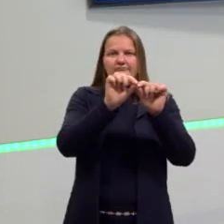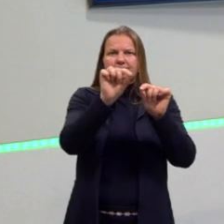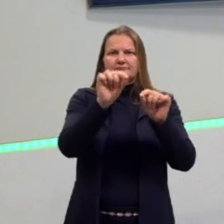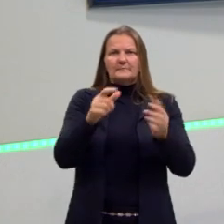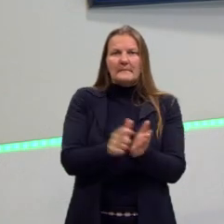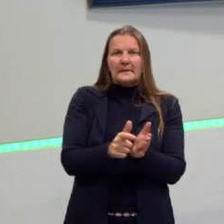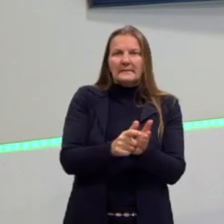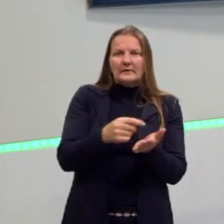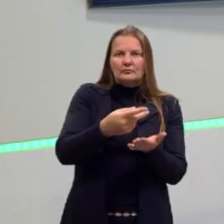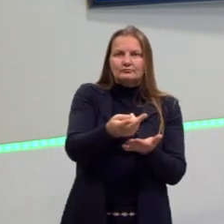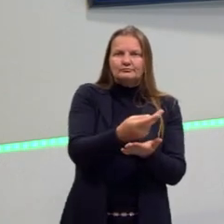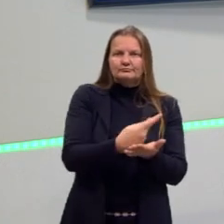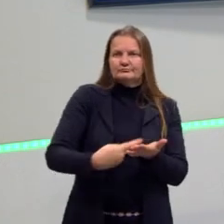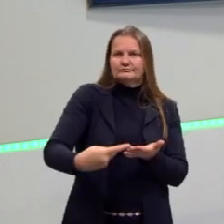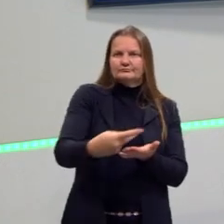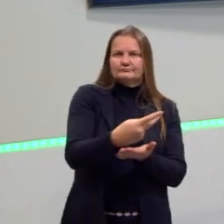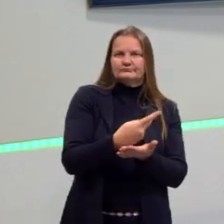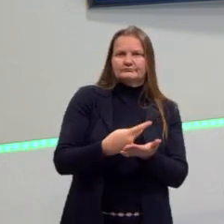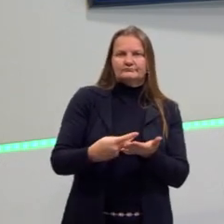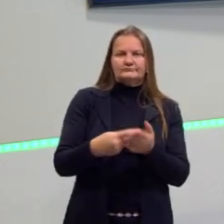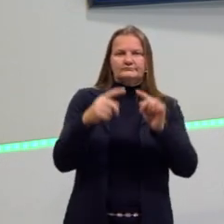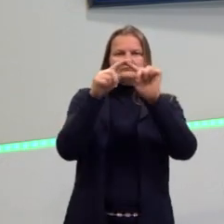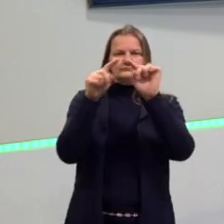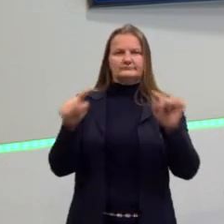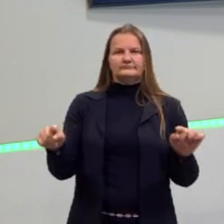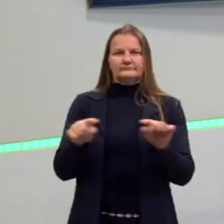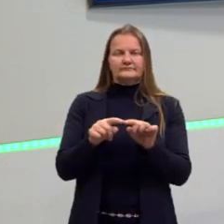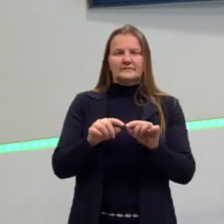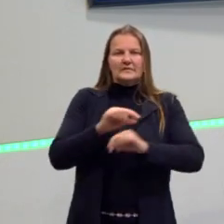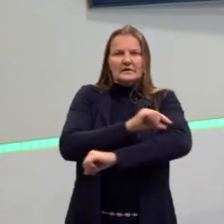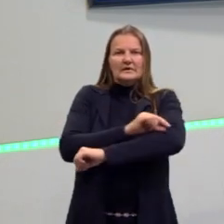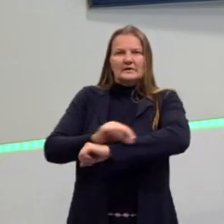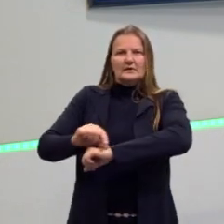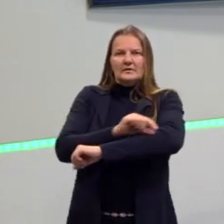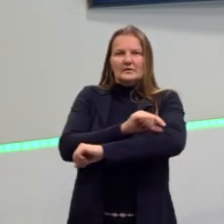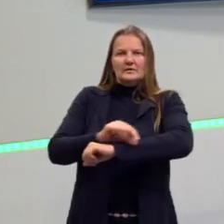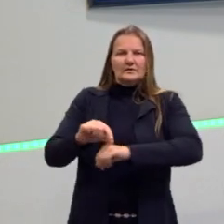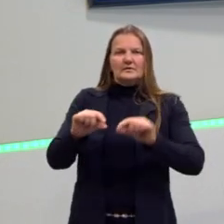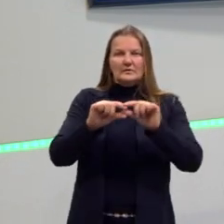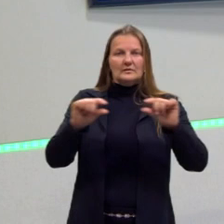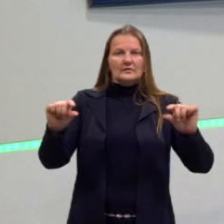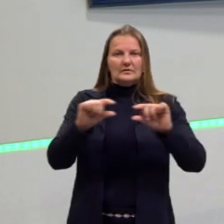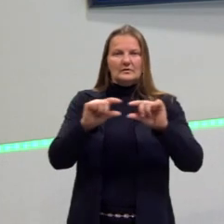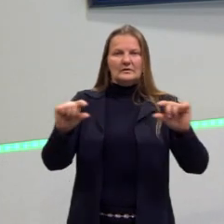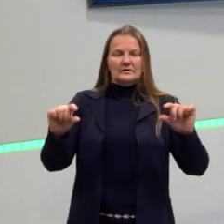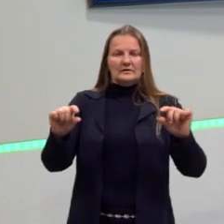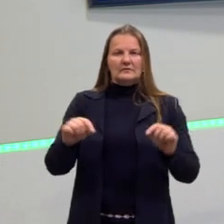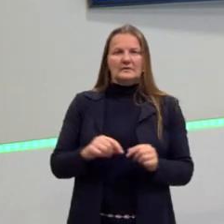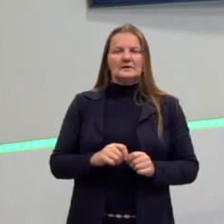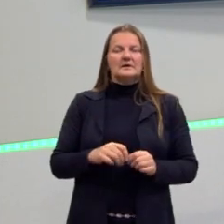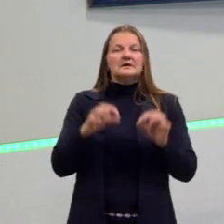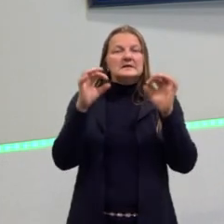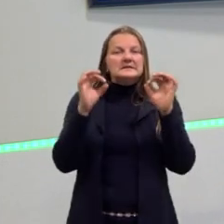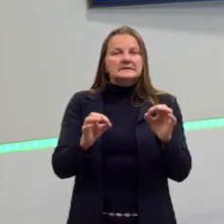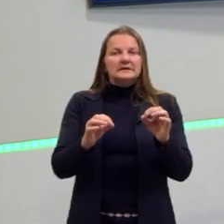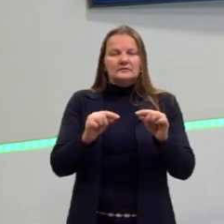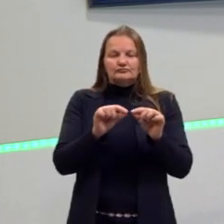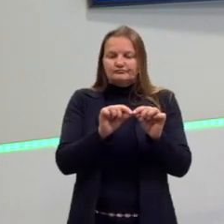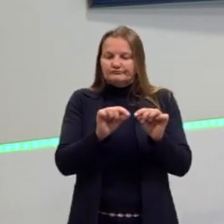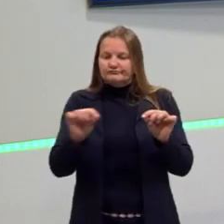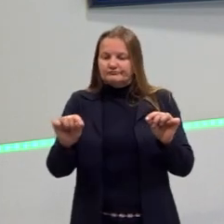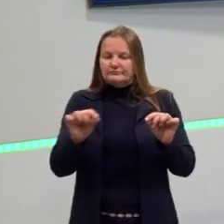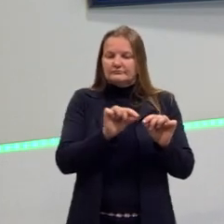qualquer desde que tu utiliza ali uma régua para formais atamente os segmentos de